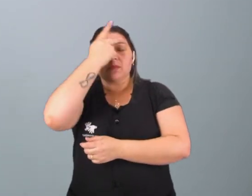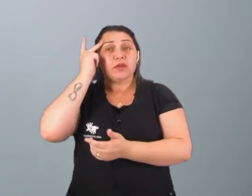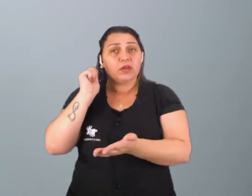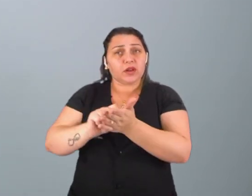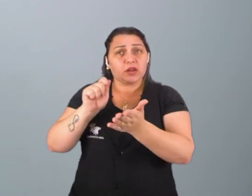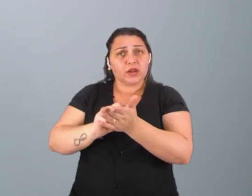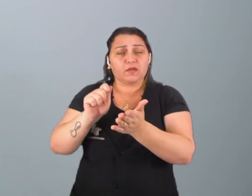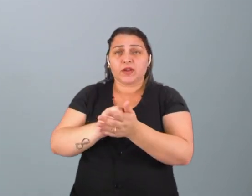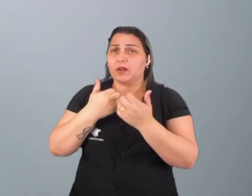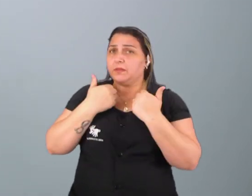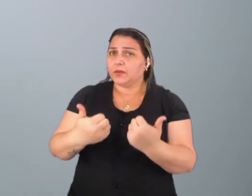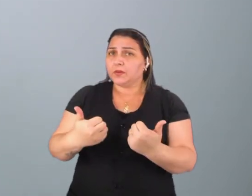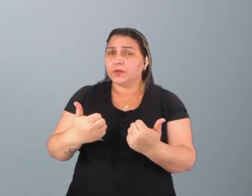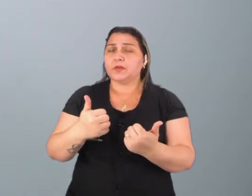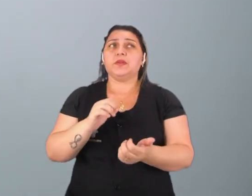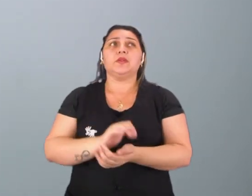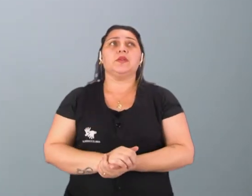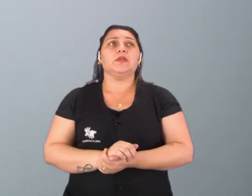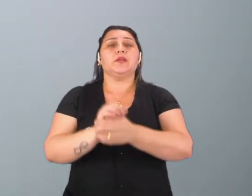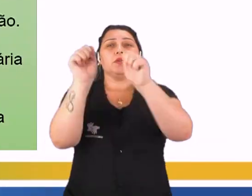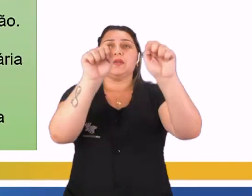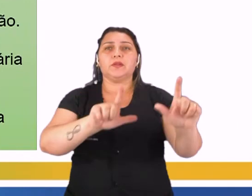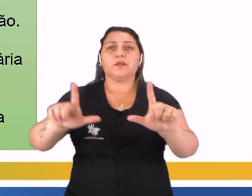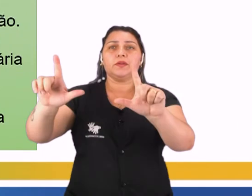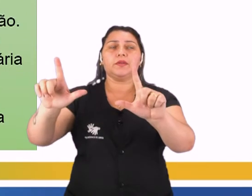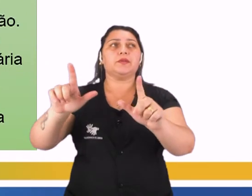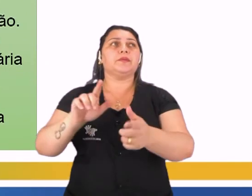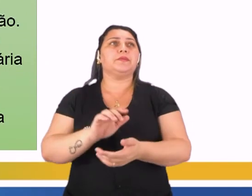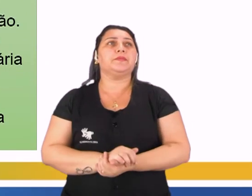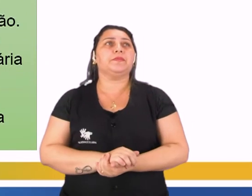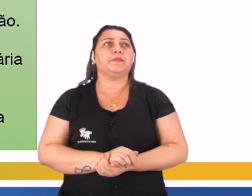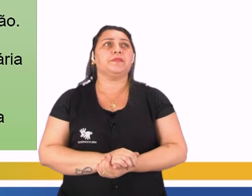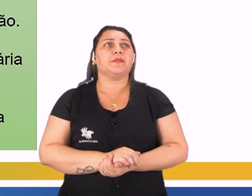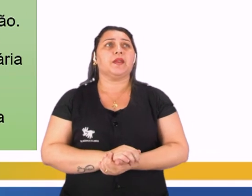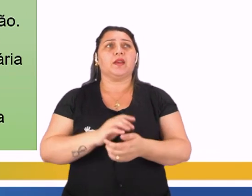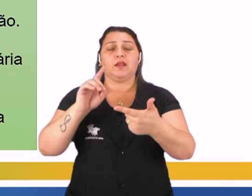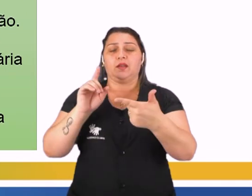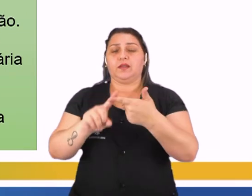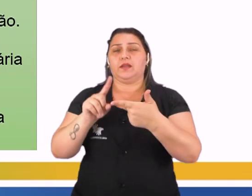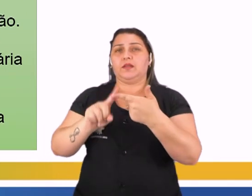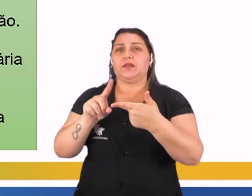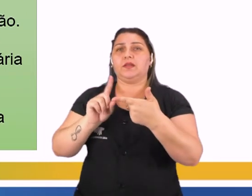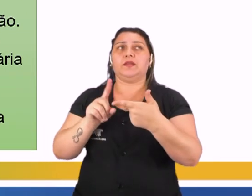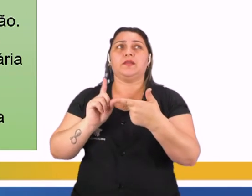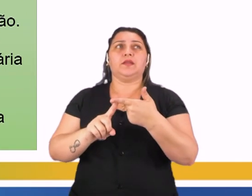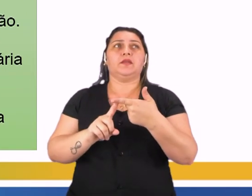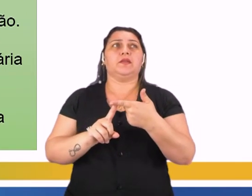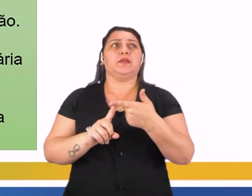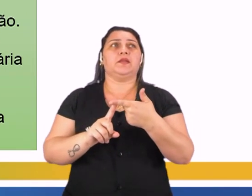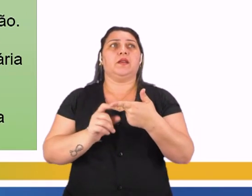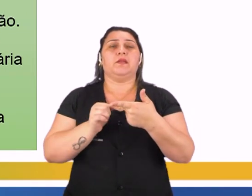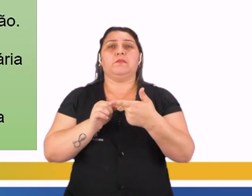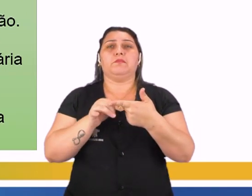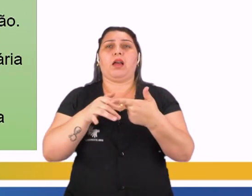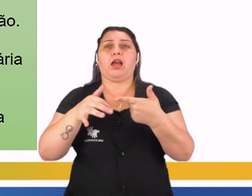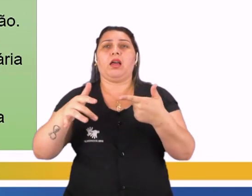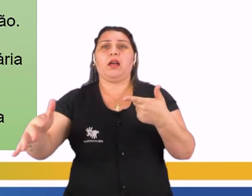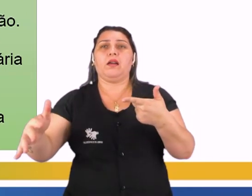parte de informações. Depois vem as declarações, que geralmente trazem, se tiver vítimas, por